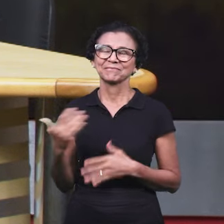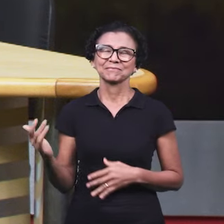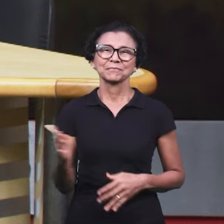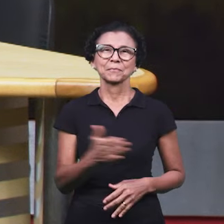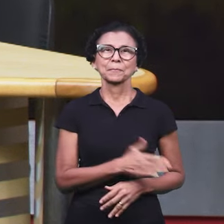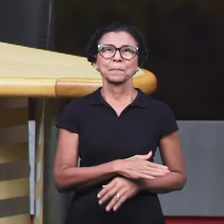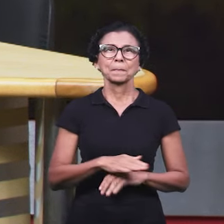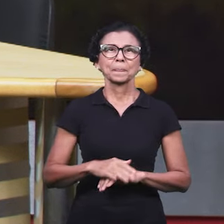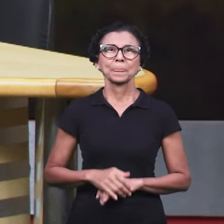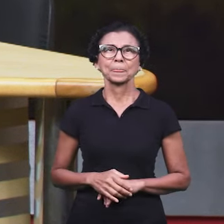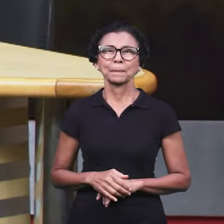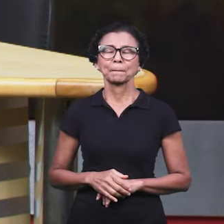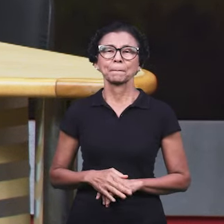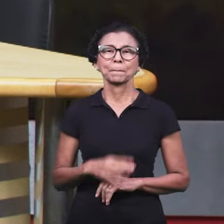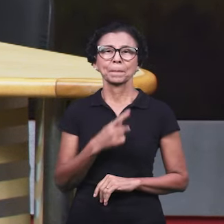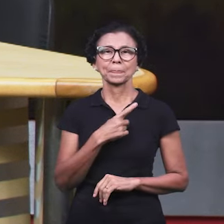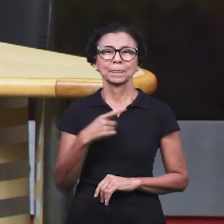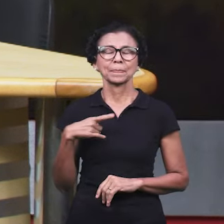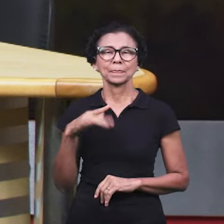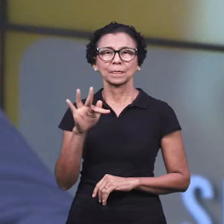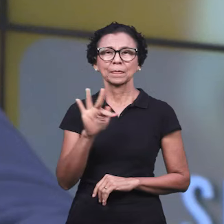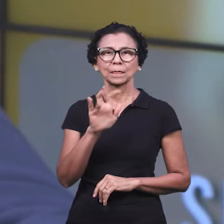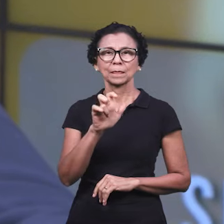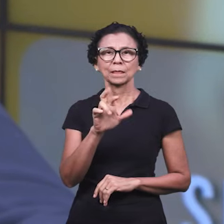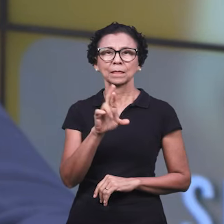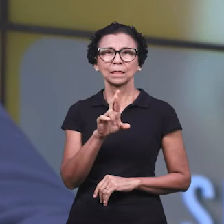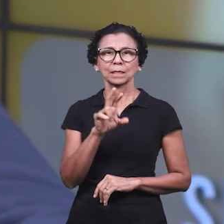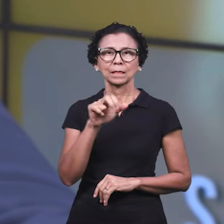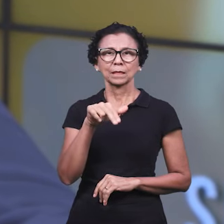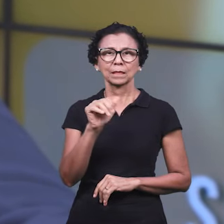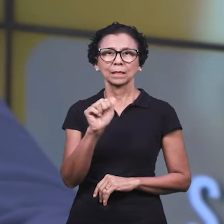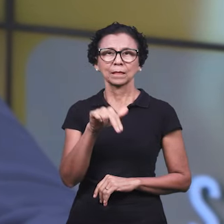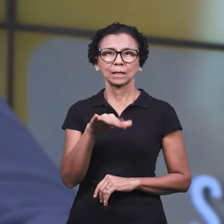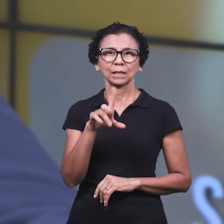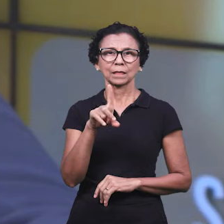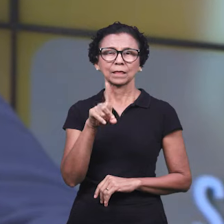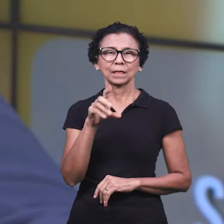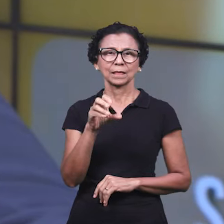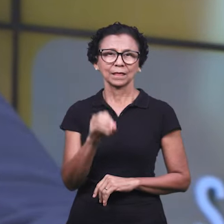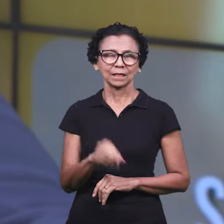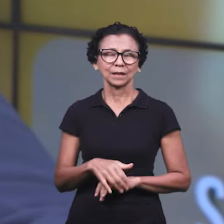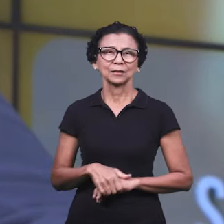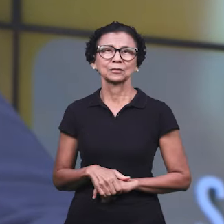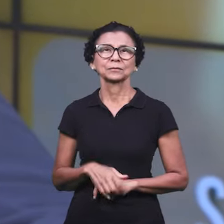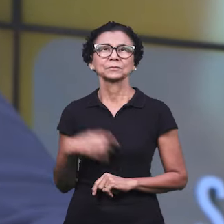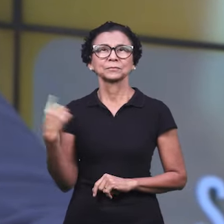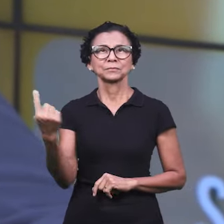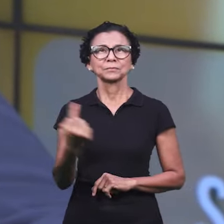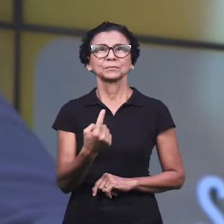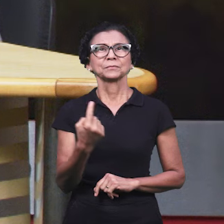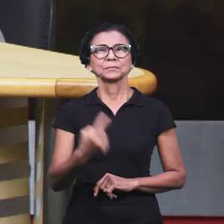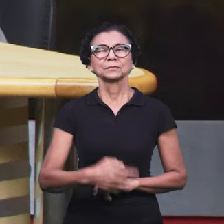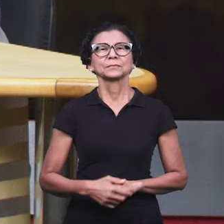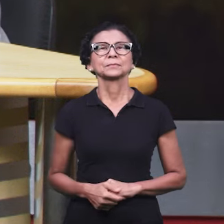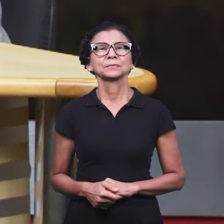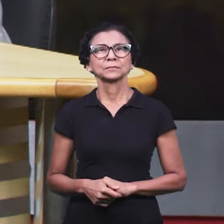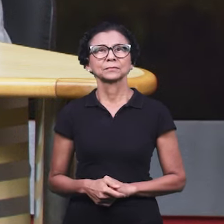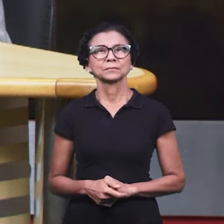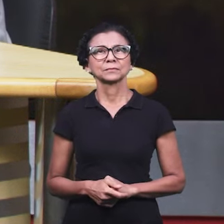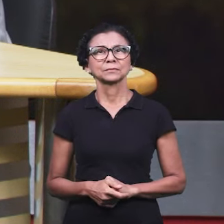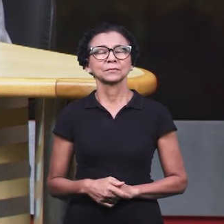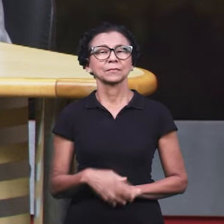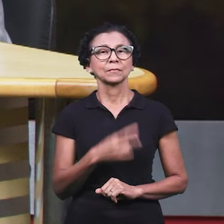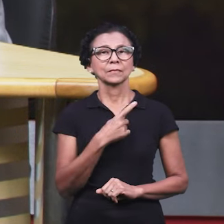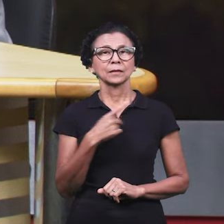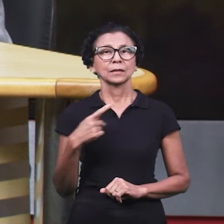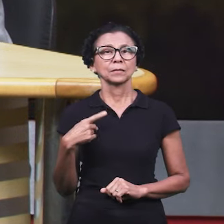Almeida paz do Senhor seja bem-vindo paz do Senhor Josias Ricardo e paz do Senhor você que participa conosco É isso mesmo Pastor Ricardo acabou